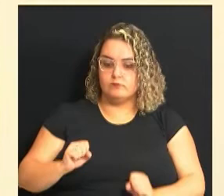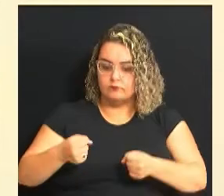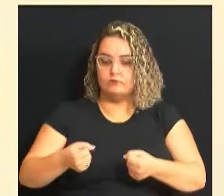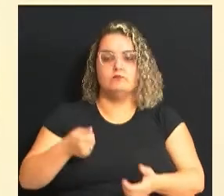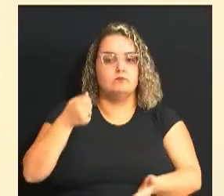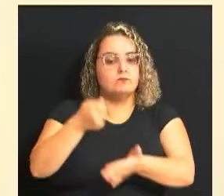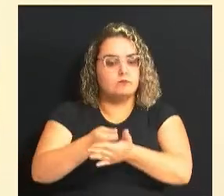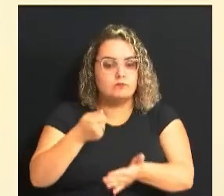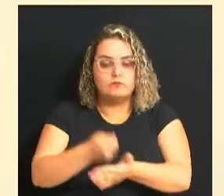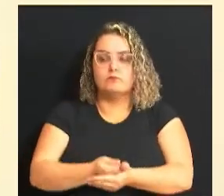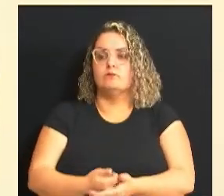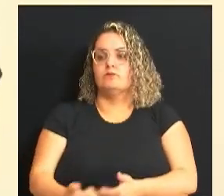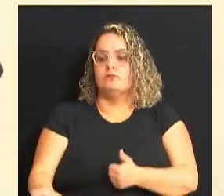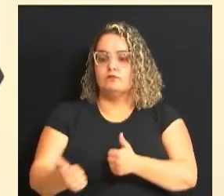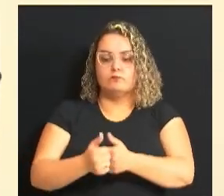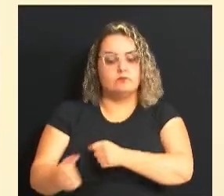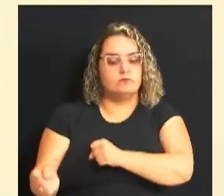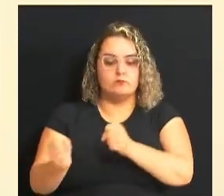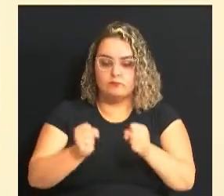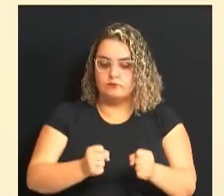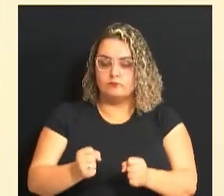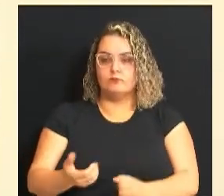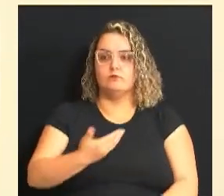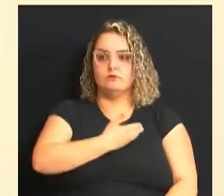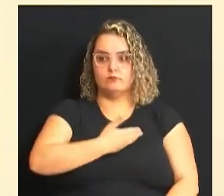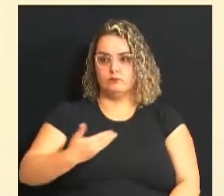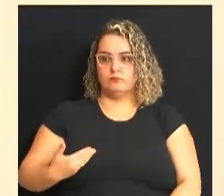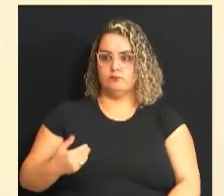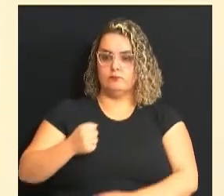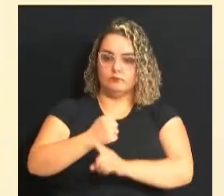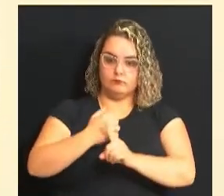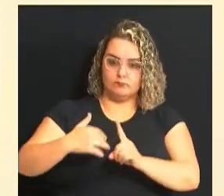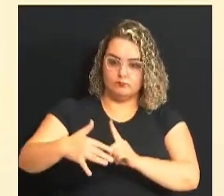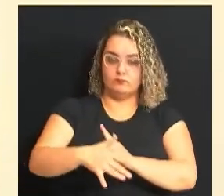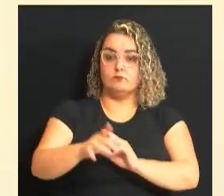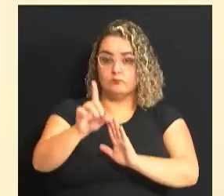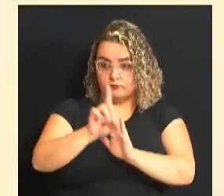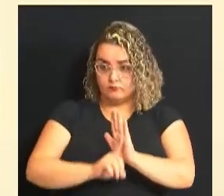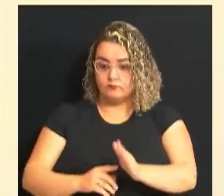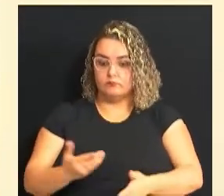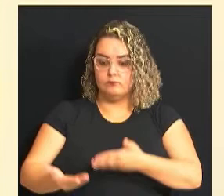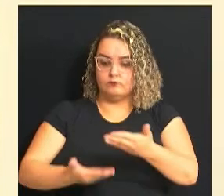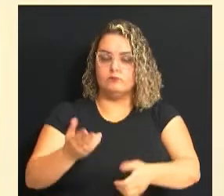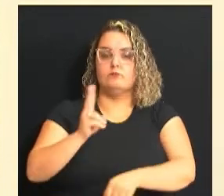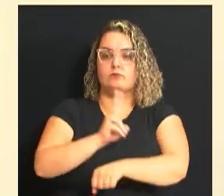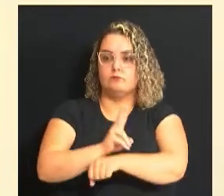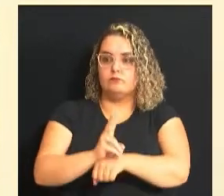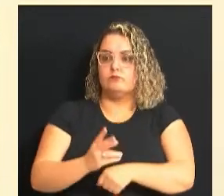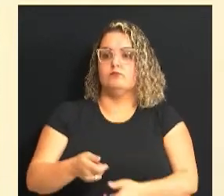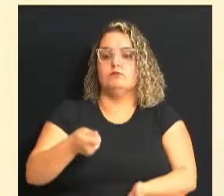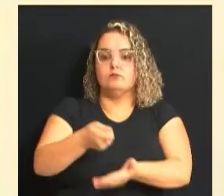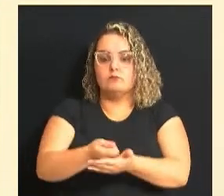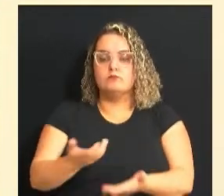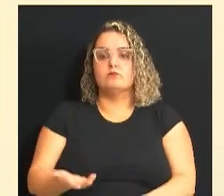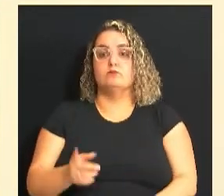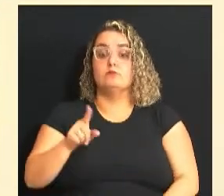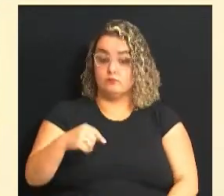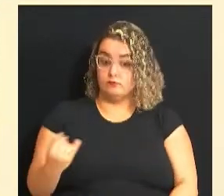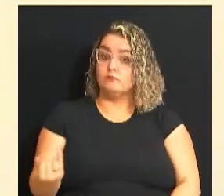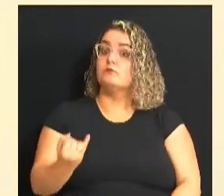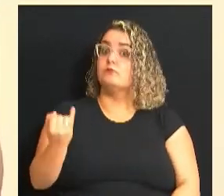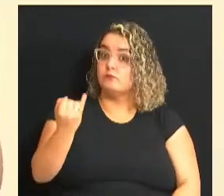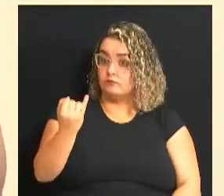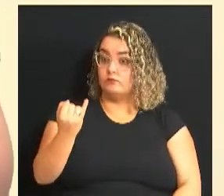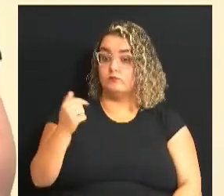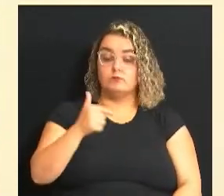de estar próximo do poder público, da sociedade, para que esse direito seja zelado, seja cumprido. Mas é importantíssimo, não há